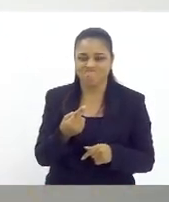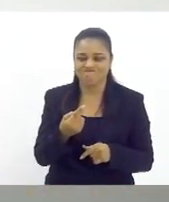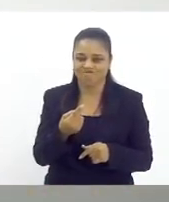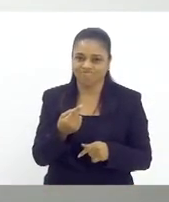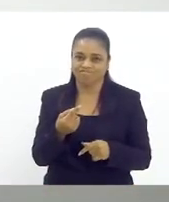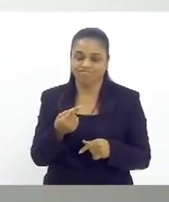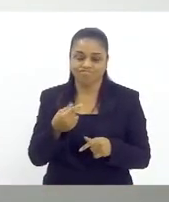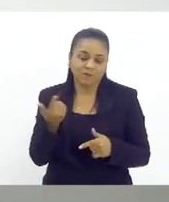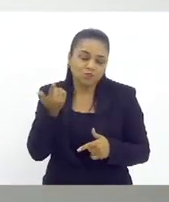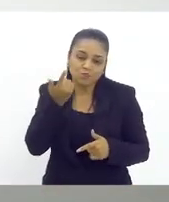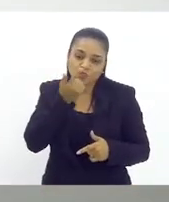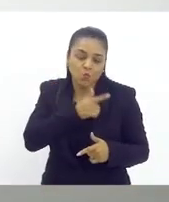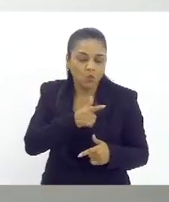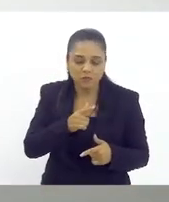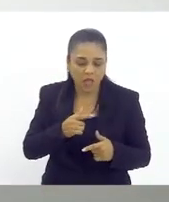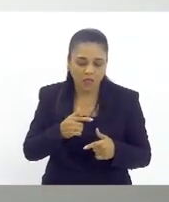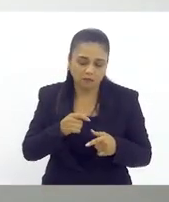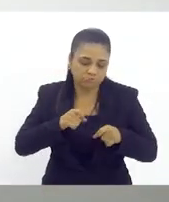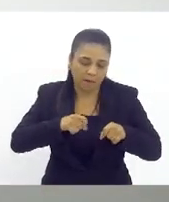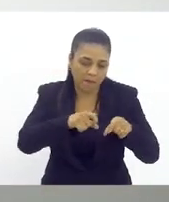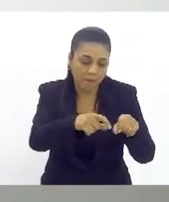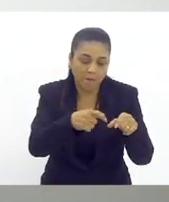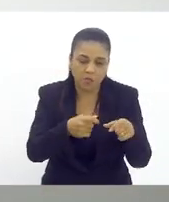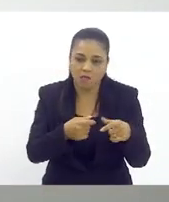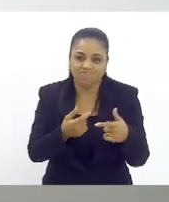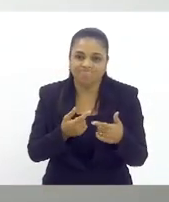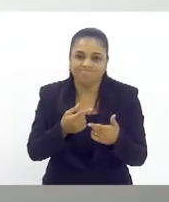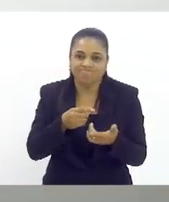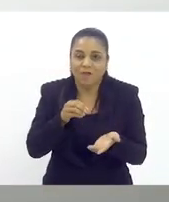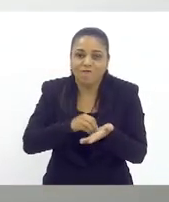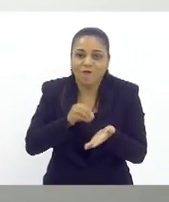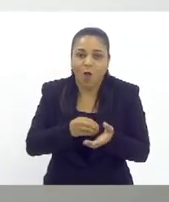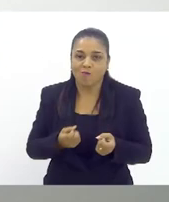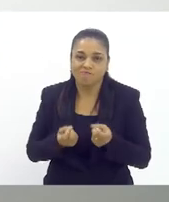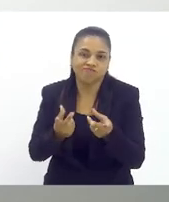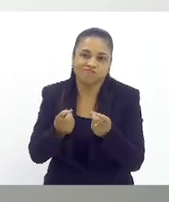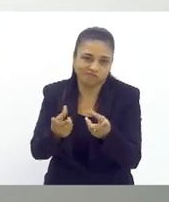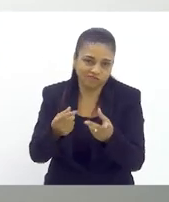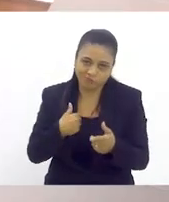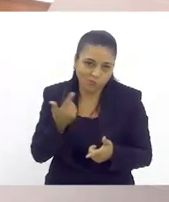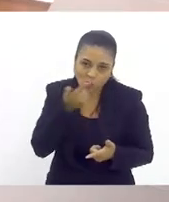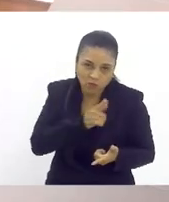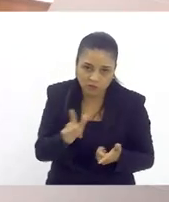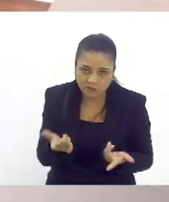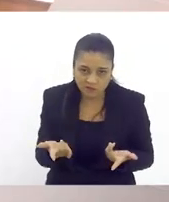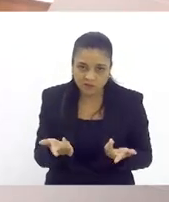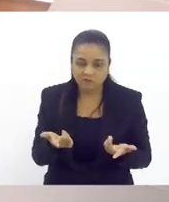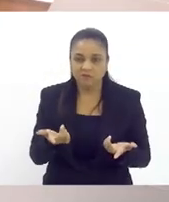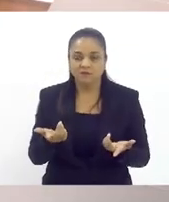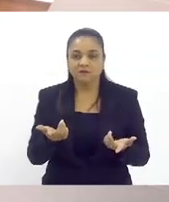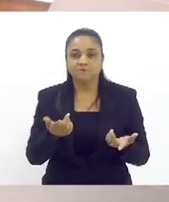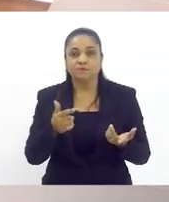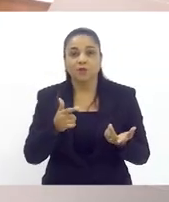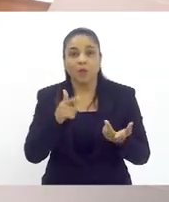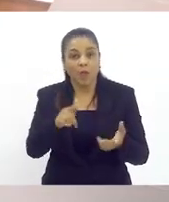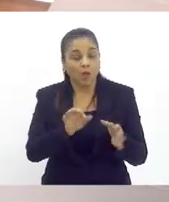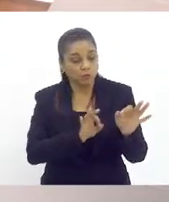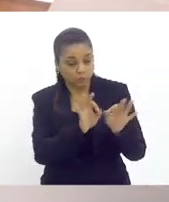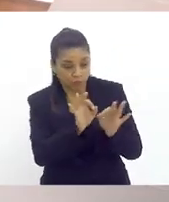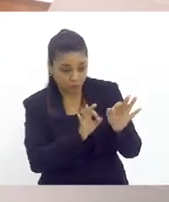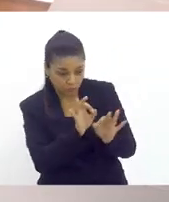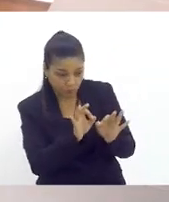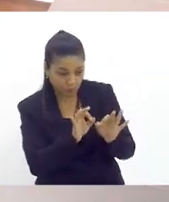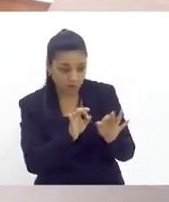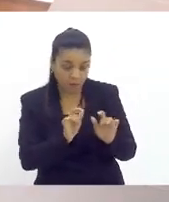disso porque a gente não vende e quando a gente uma coisa tá pela outra a partir do momento que aqui esses planos são